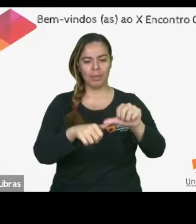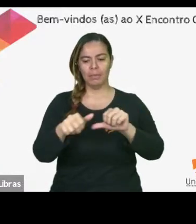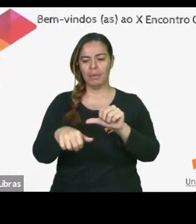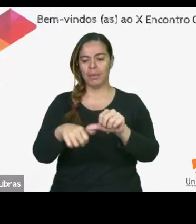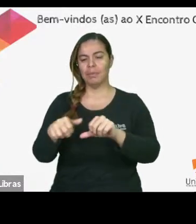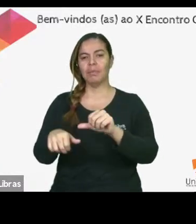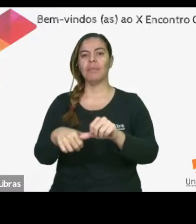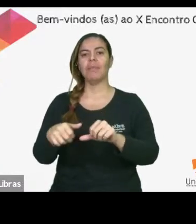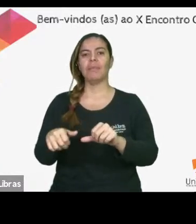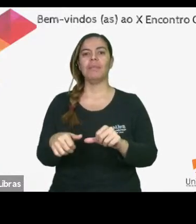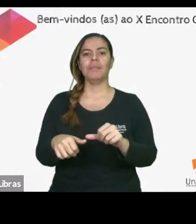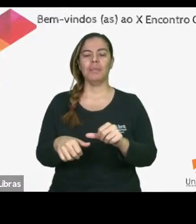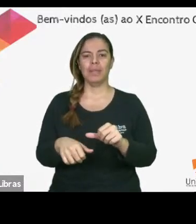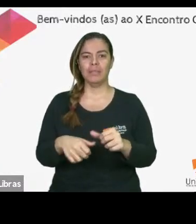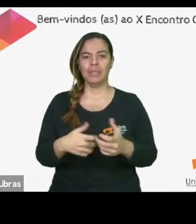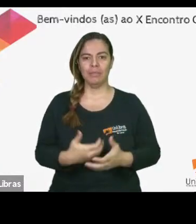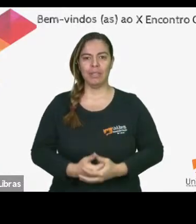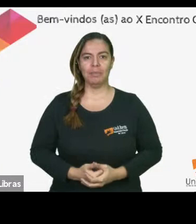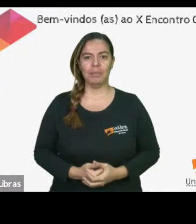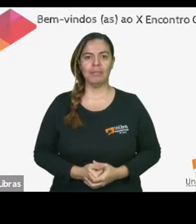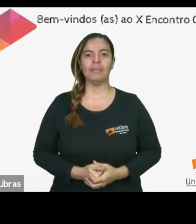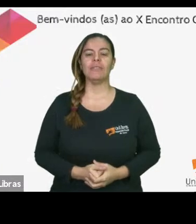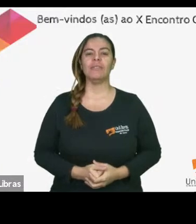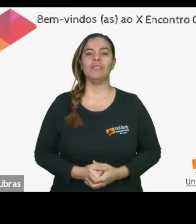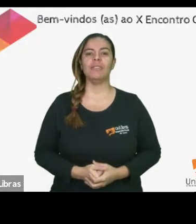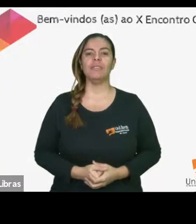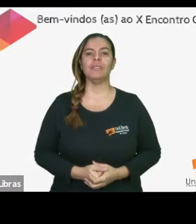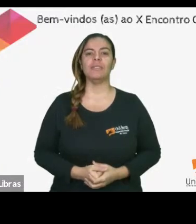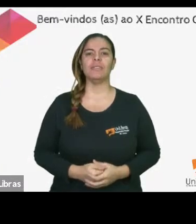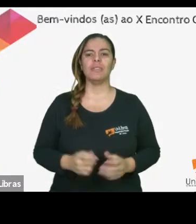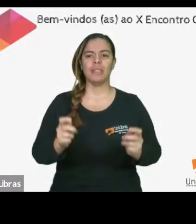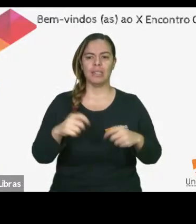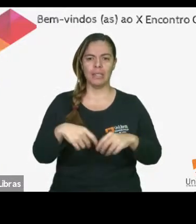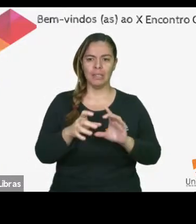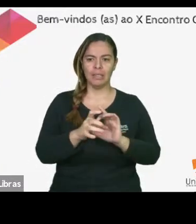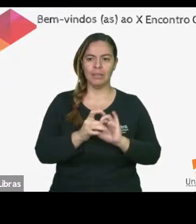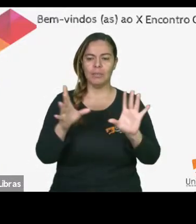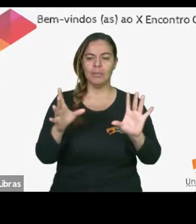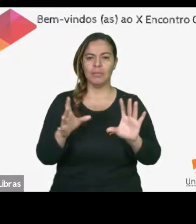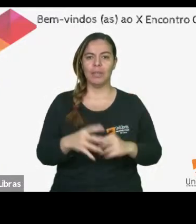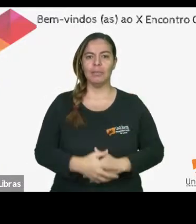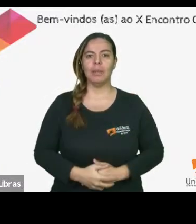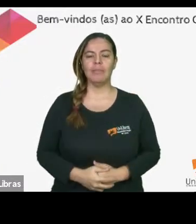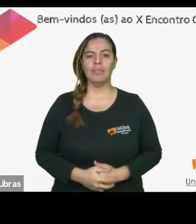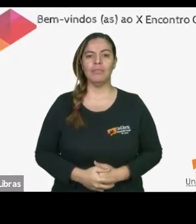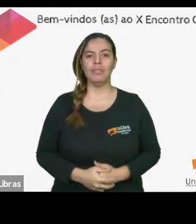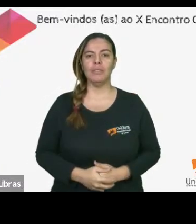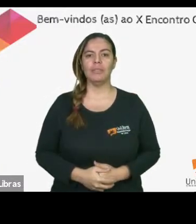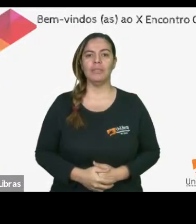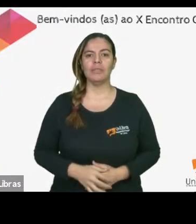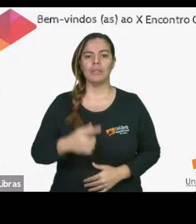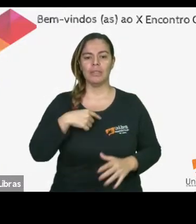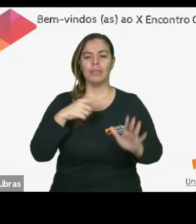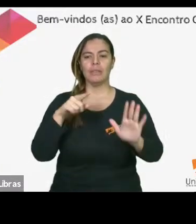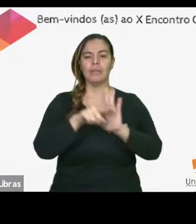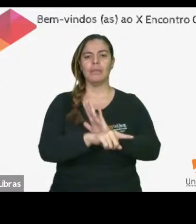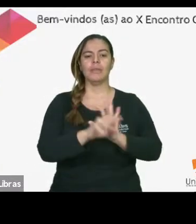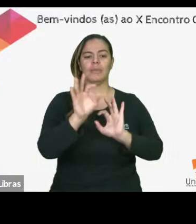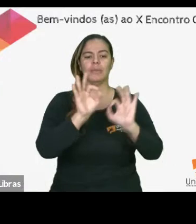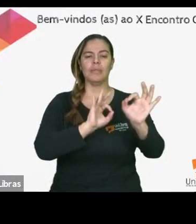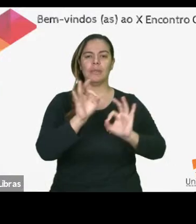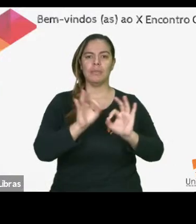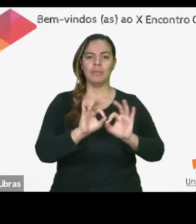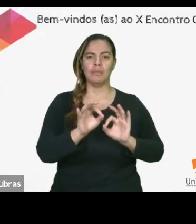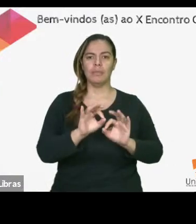internas se o organismo permitir? É isso, professor? Essa pergunta ela foi formulada durante a